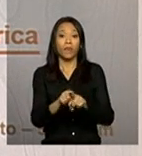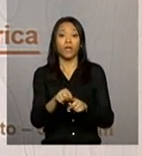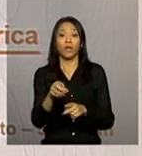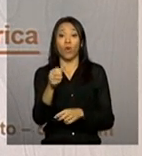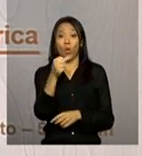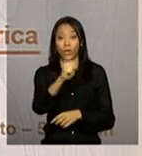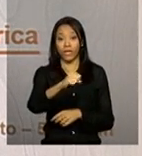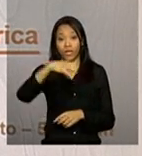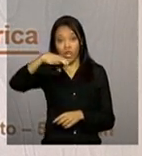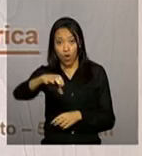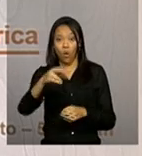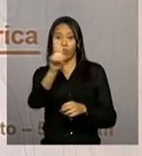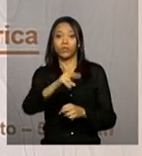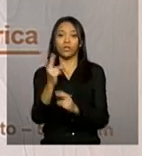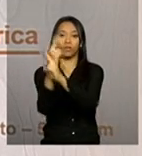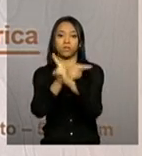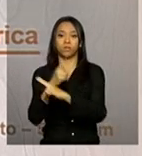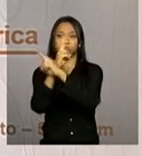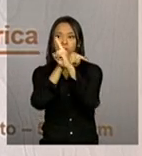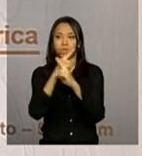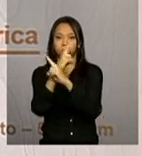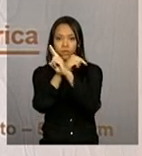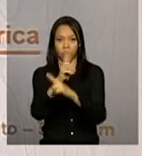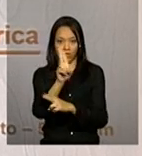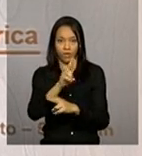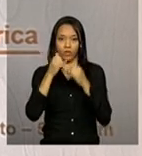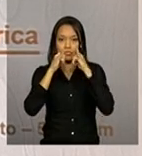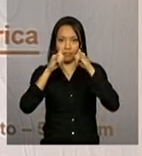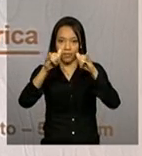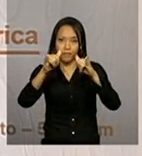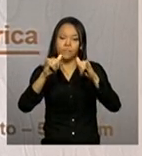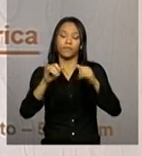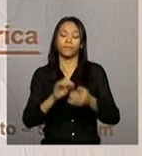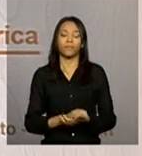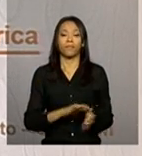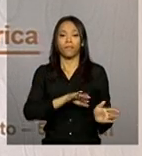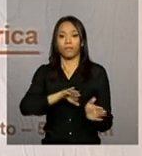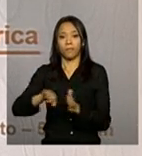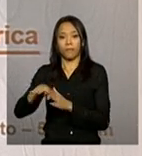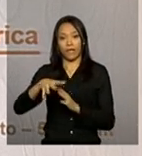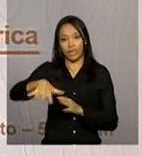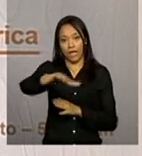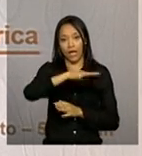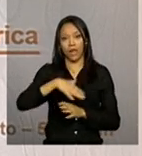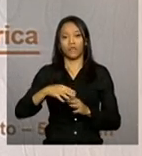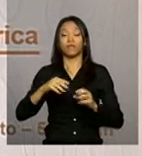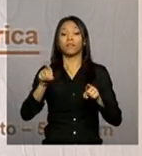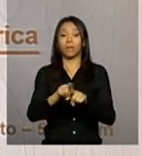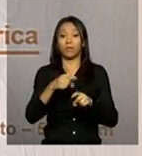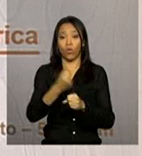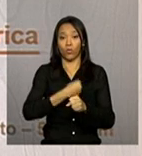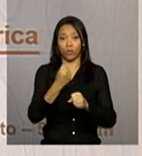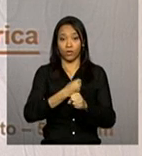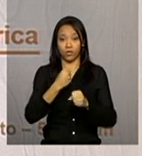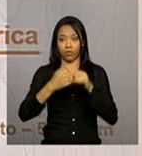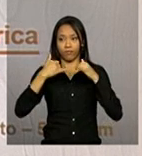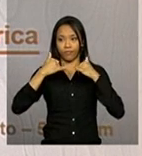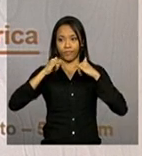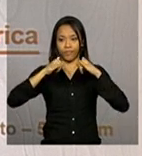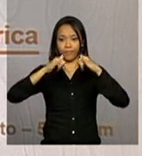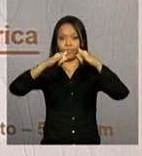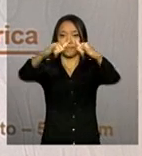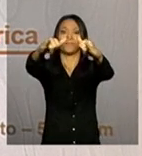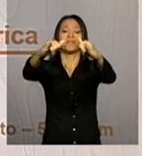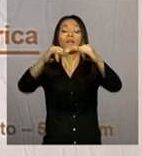eólicas e 4 pequenas centrais hidrelétricas. Na área de transmissão de energia elétrica, concluímos